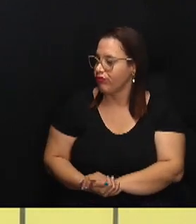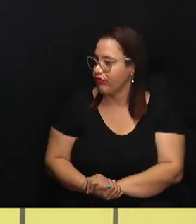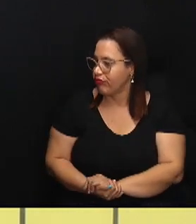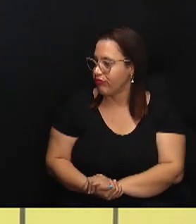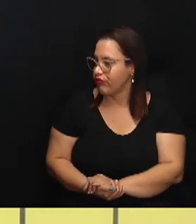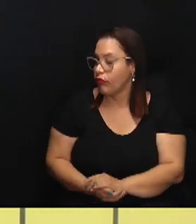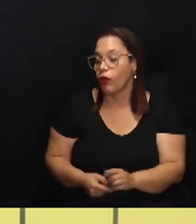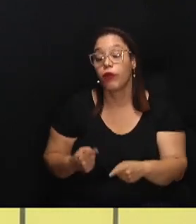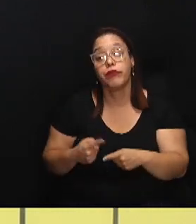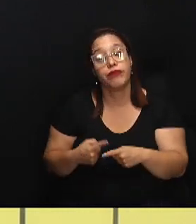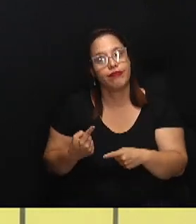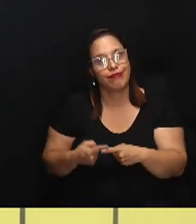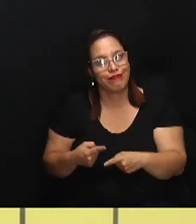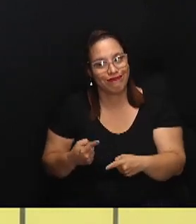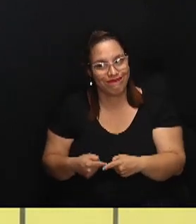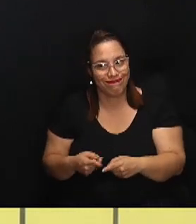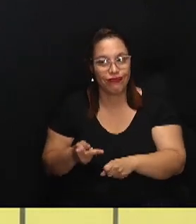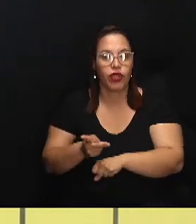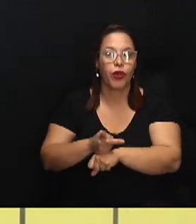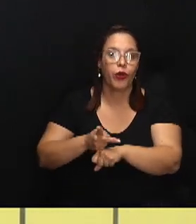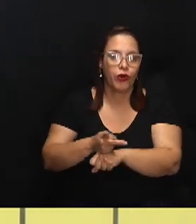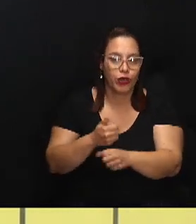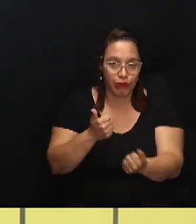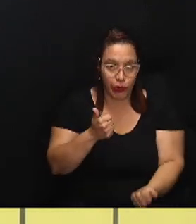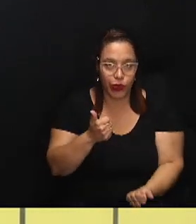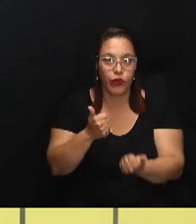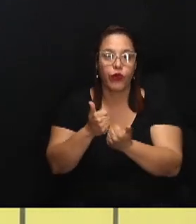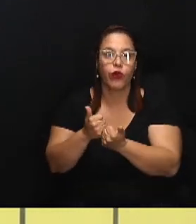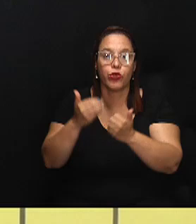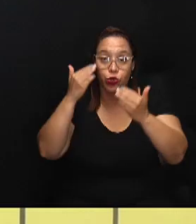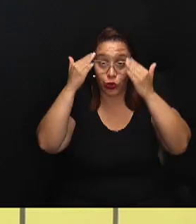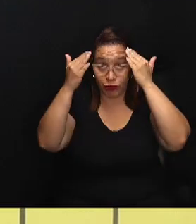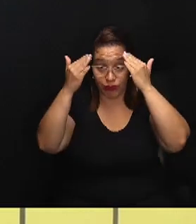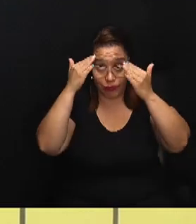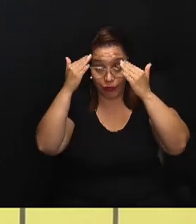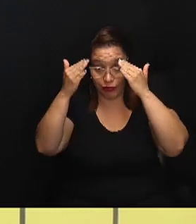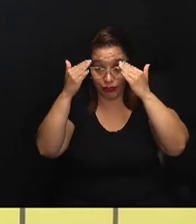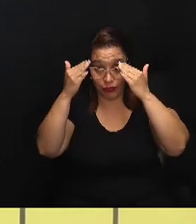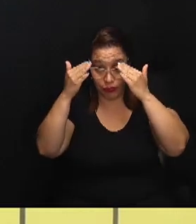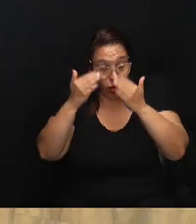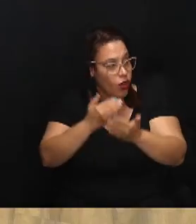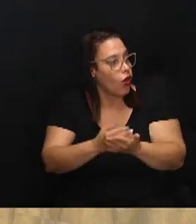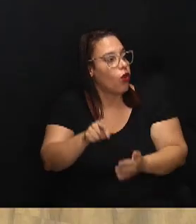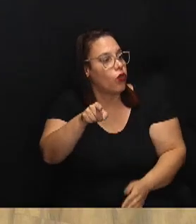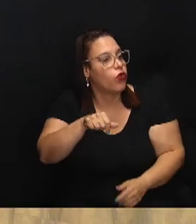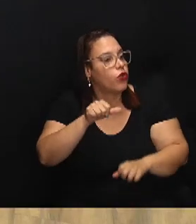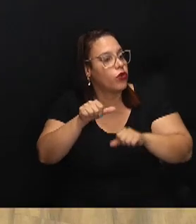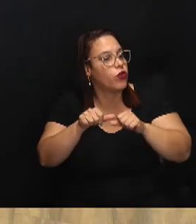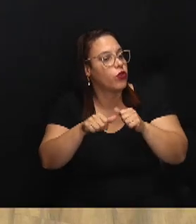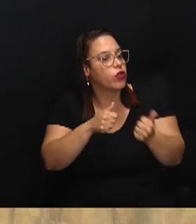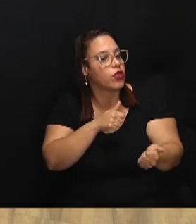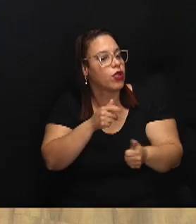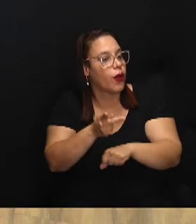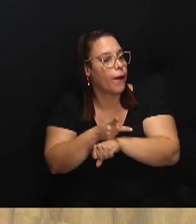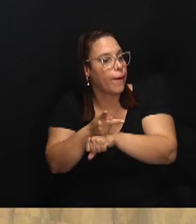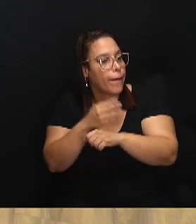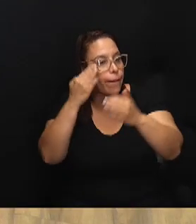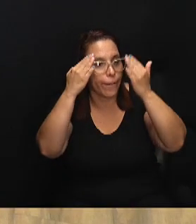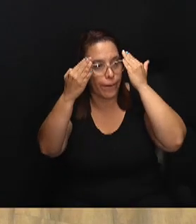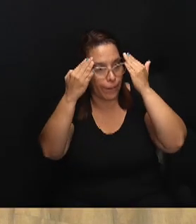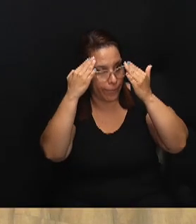eu, obviamente, como eu disse, eu procurei apoio Tá. psicológico. Então, né? inicialmente você procurou um apoio